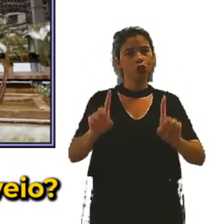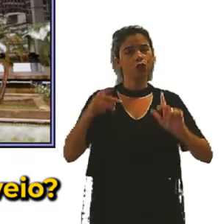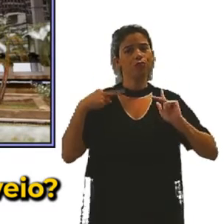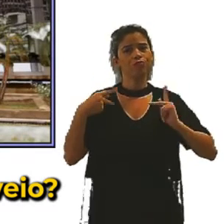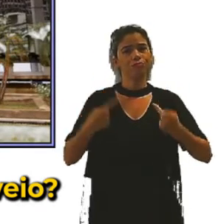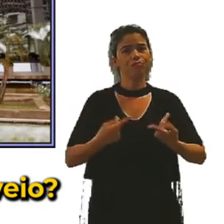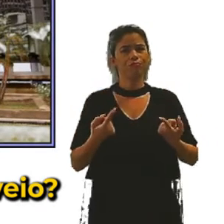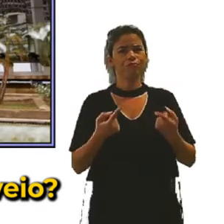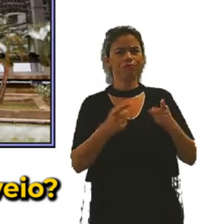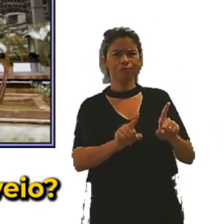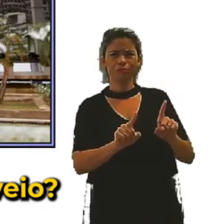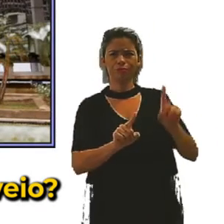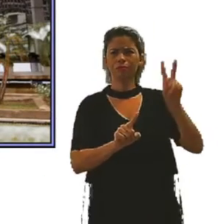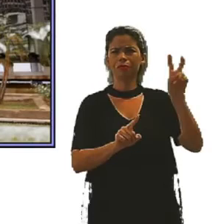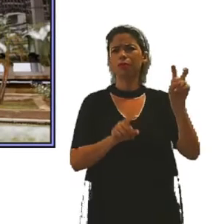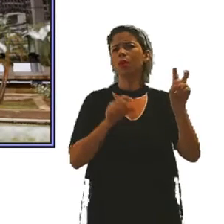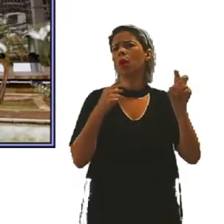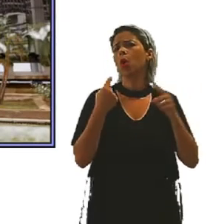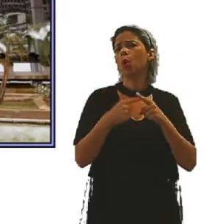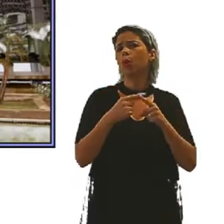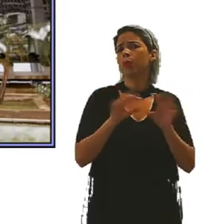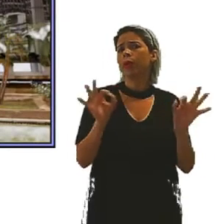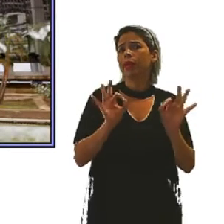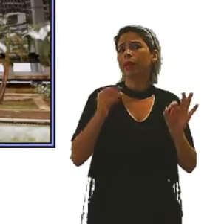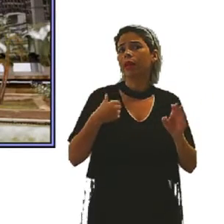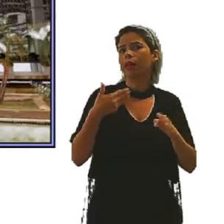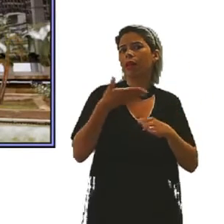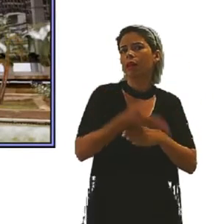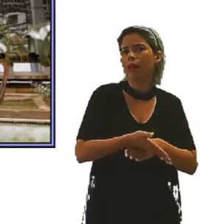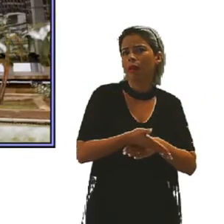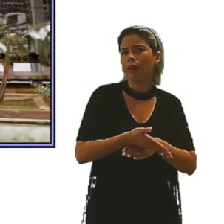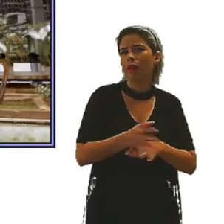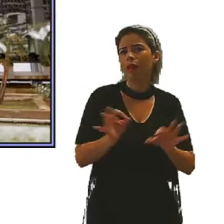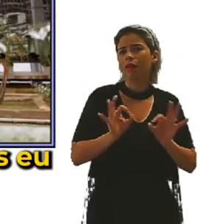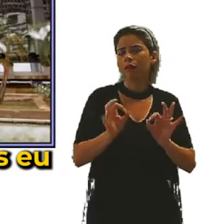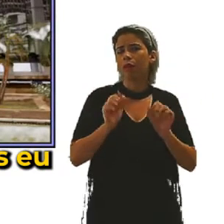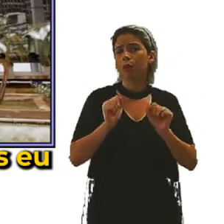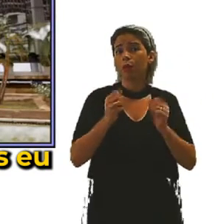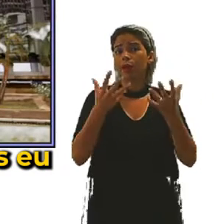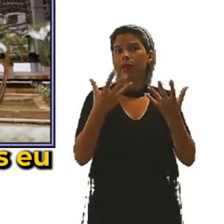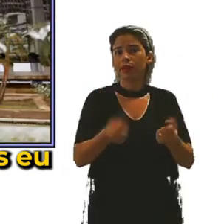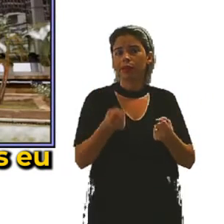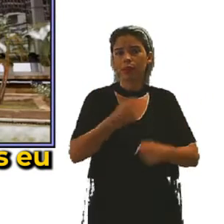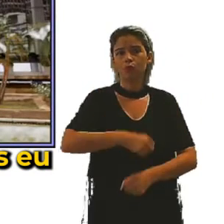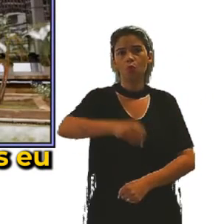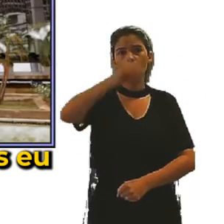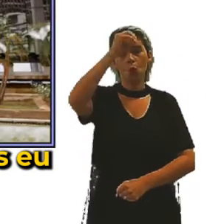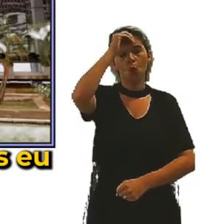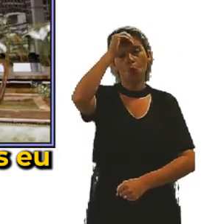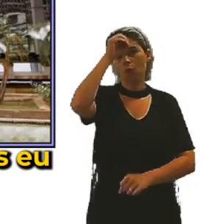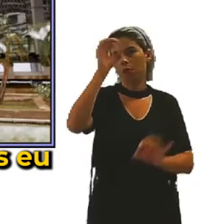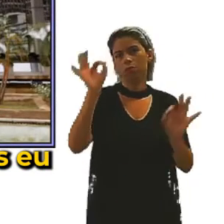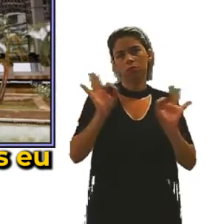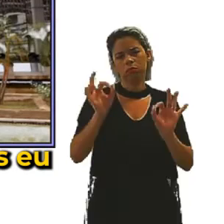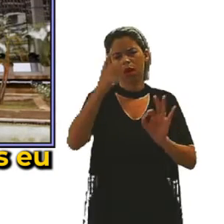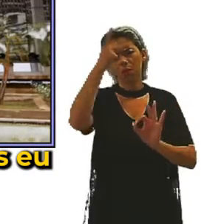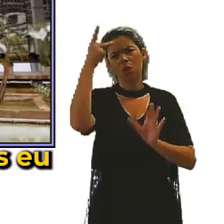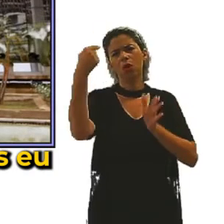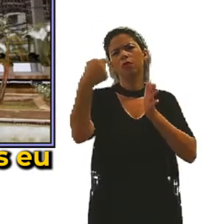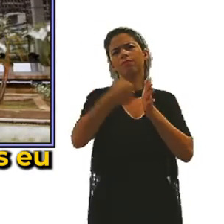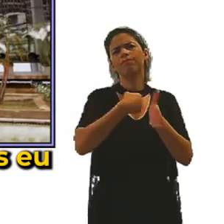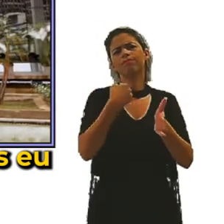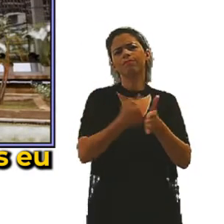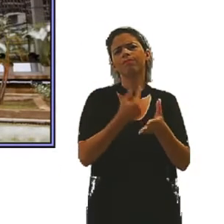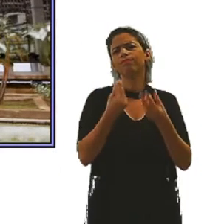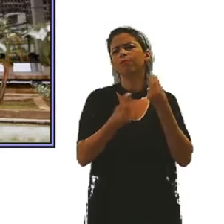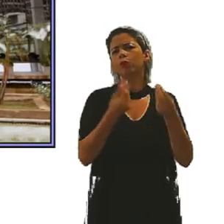aspas, por que ninguém interveio? Ninguém pode alegar ignorância. Todos deveriam se perguntar, o que mais eu